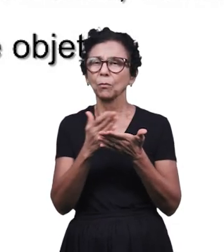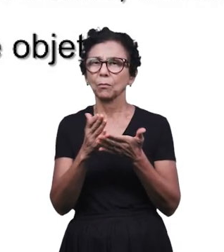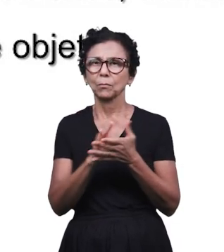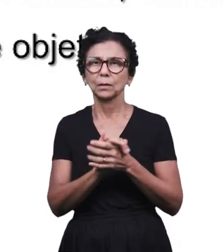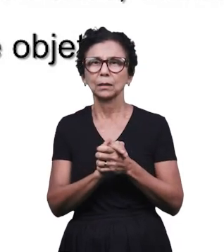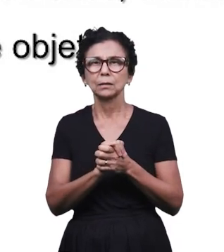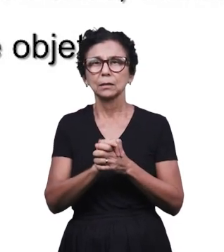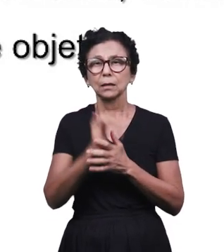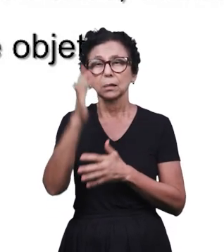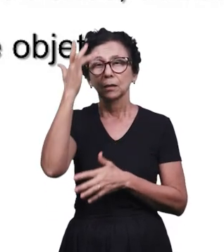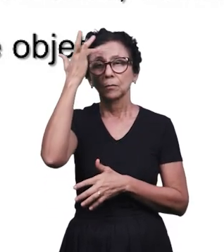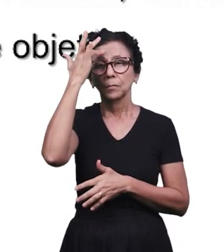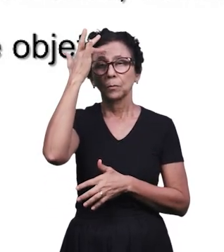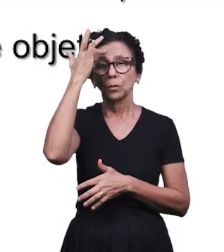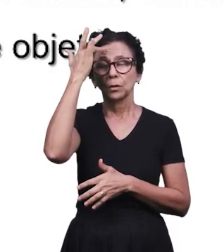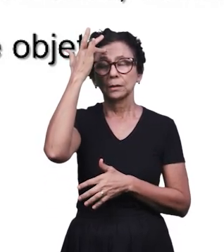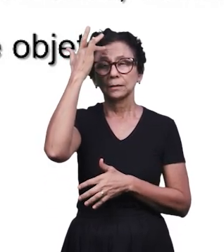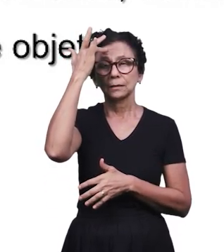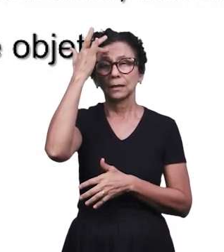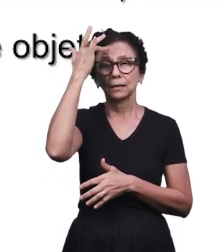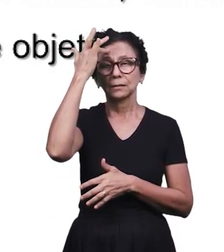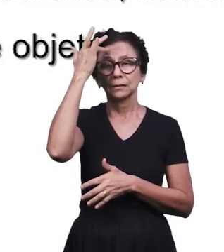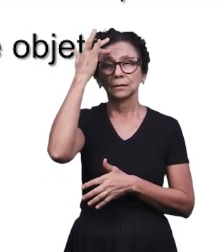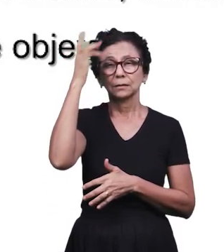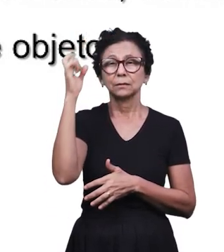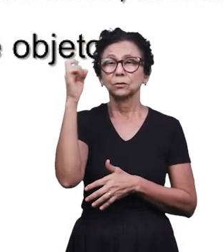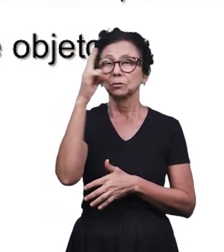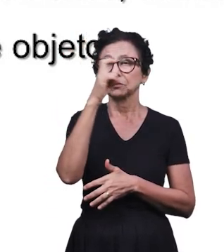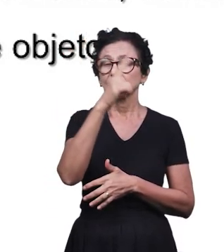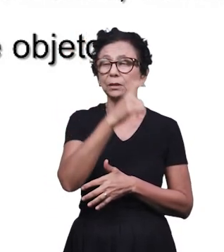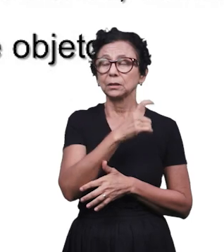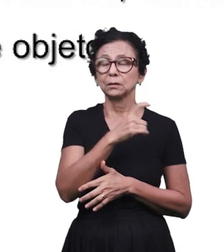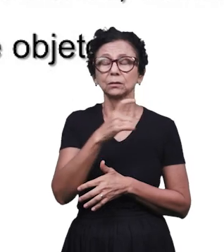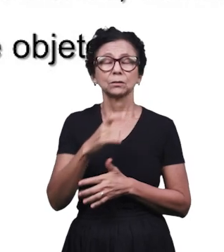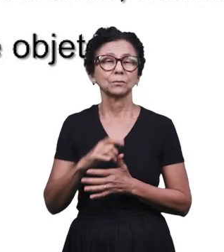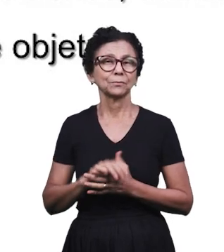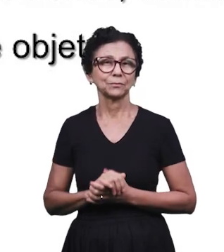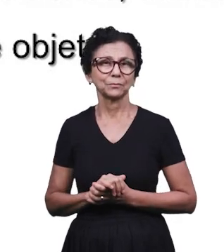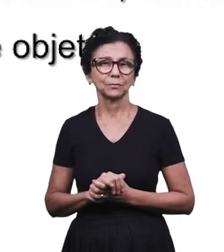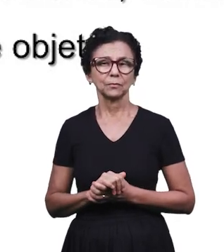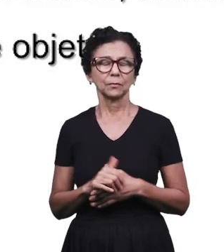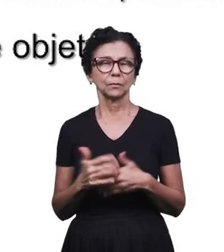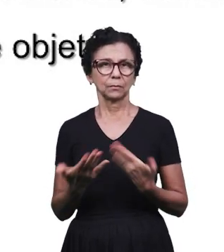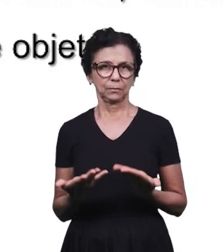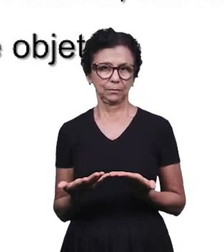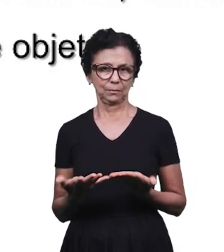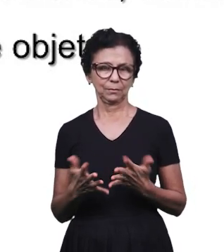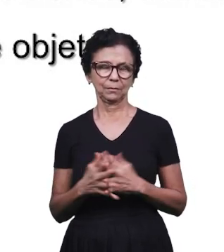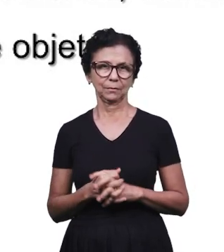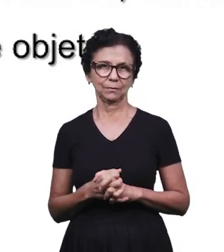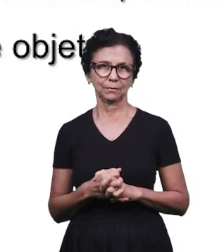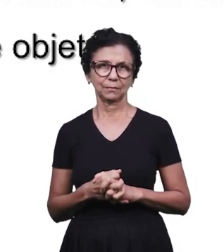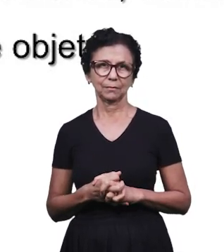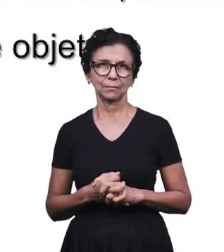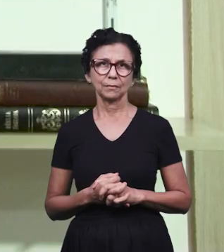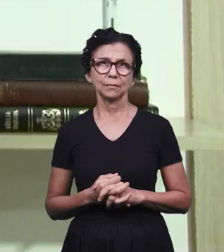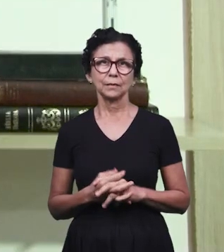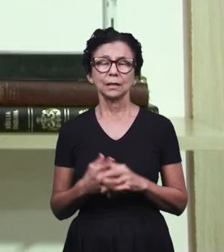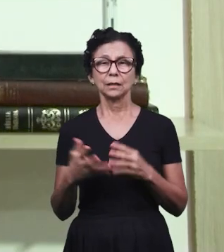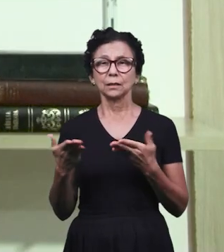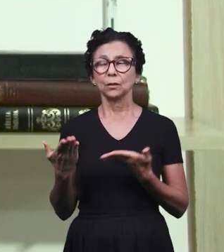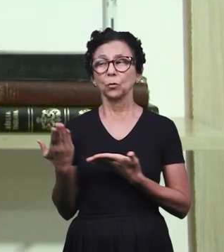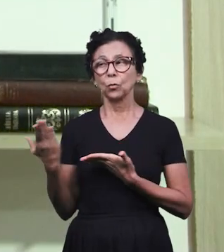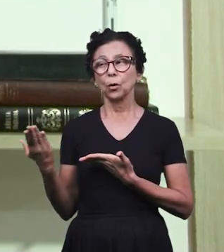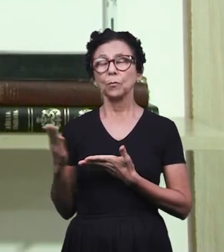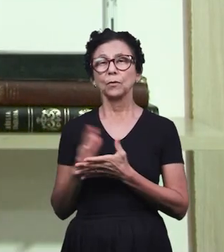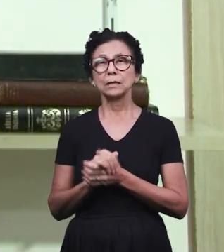um curto tempo de atenção. E aí, como eu posso fazer isso no ambiente da sala? Eu posso posicionar essa